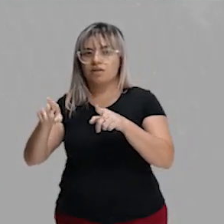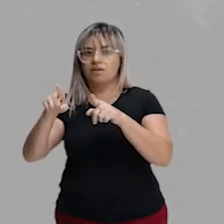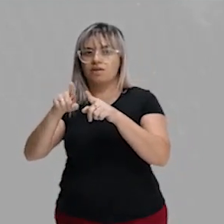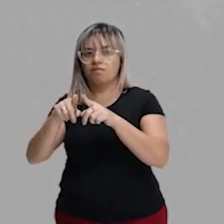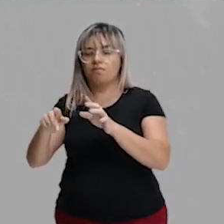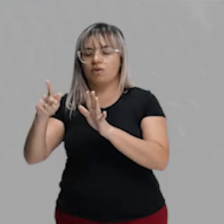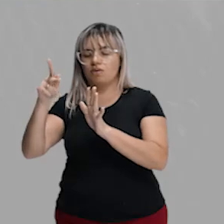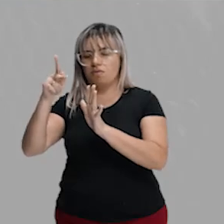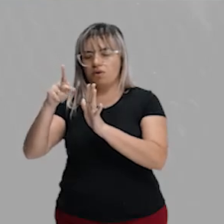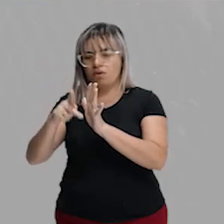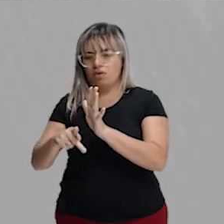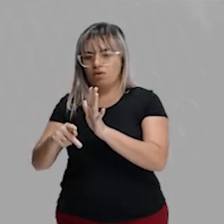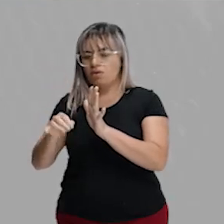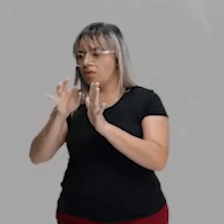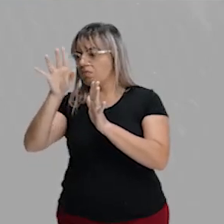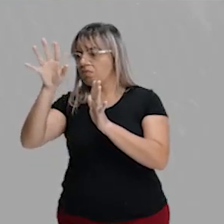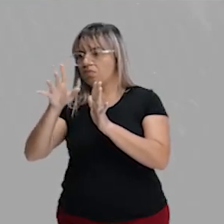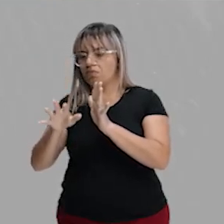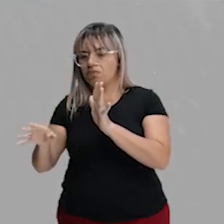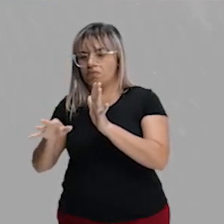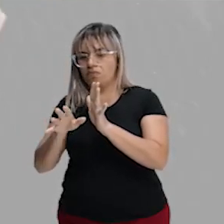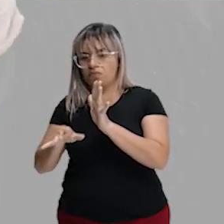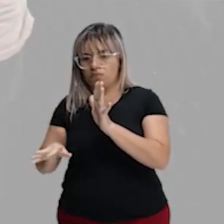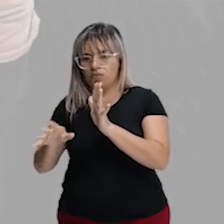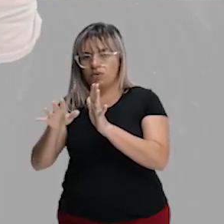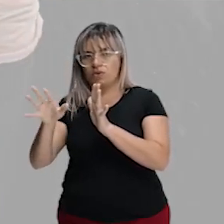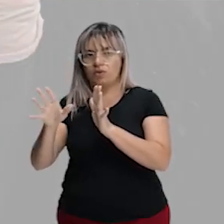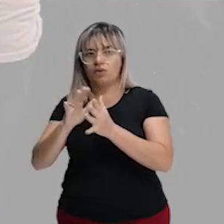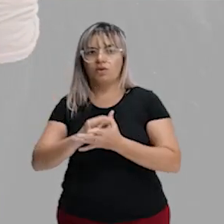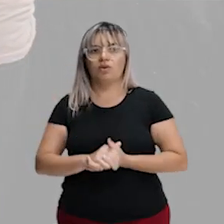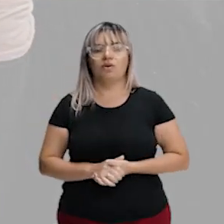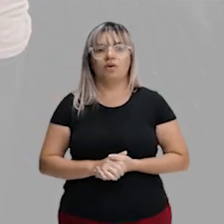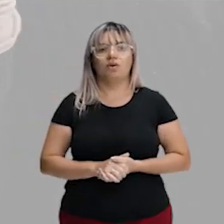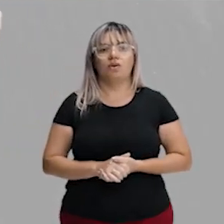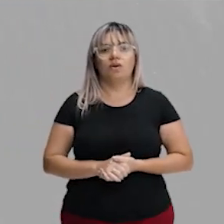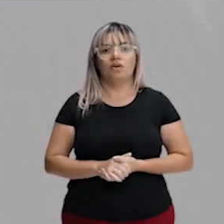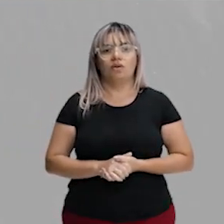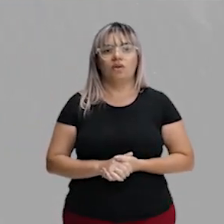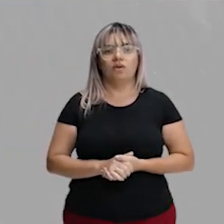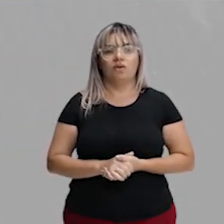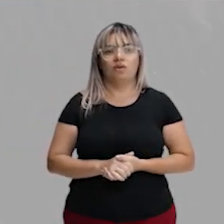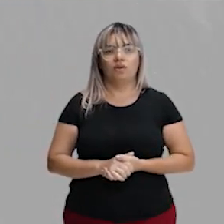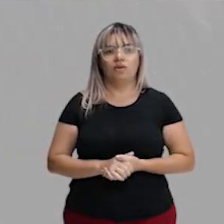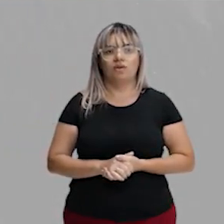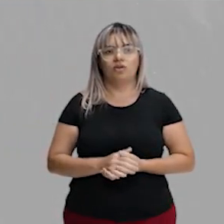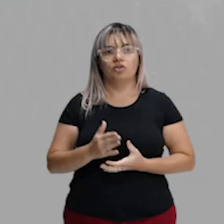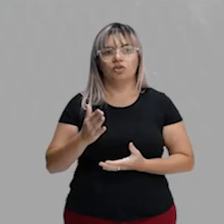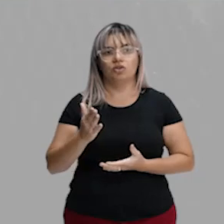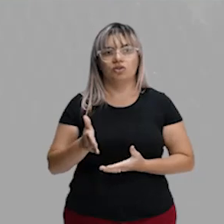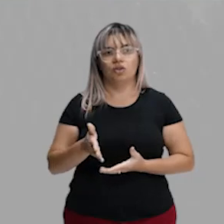internos. No caso do gerador, desculpa,